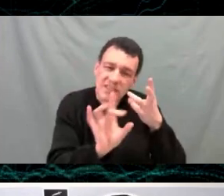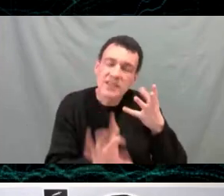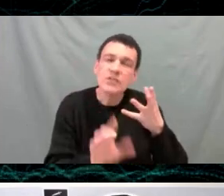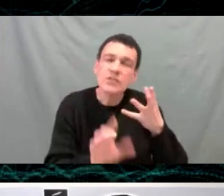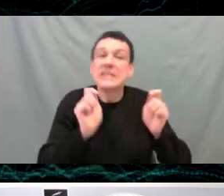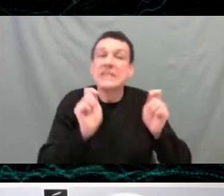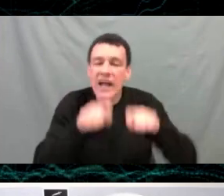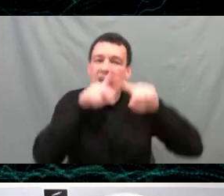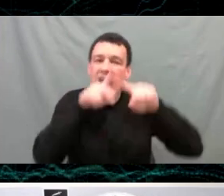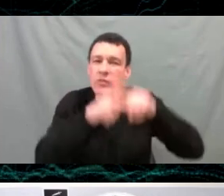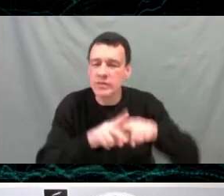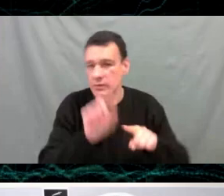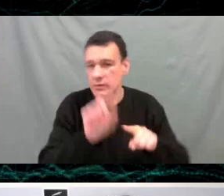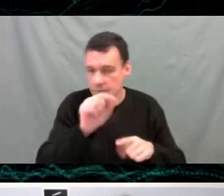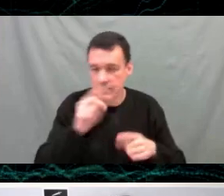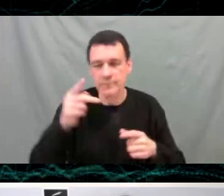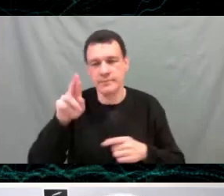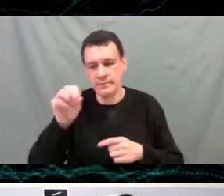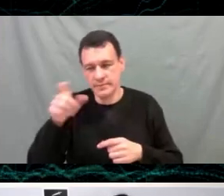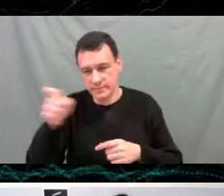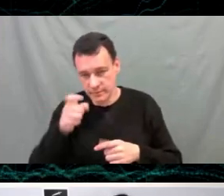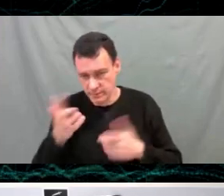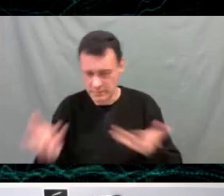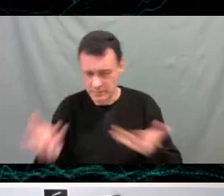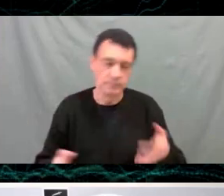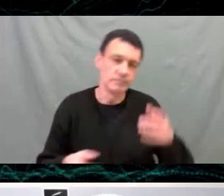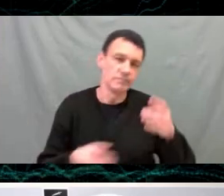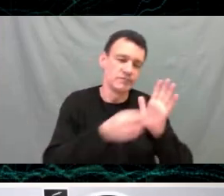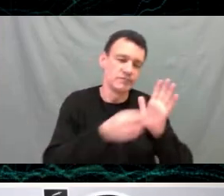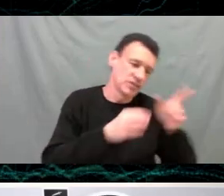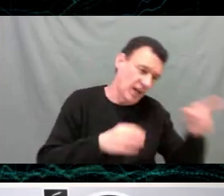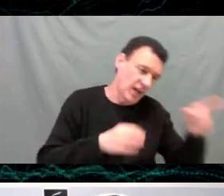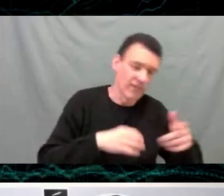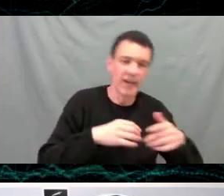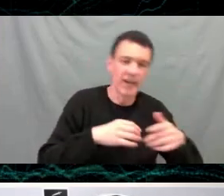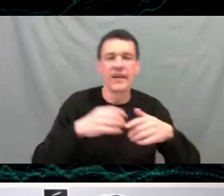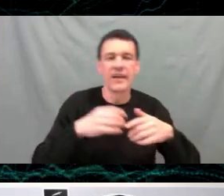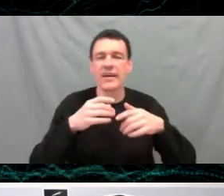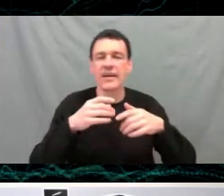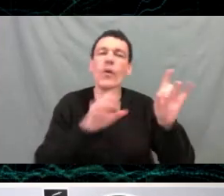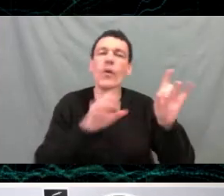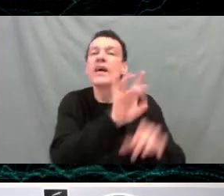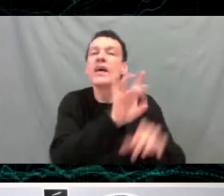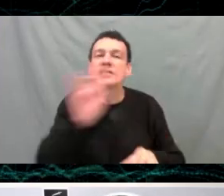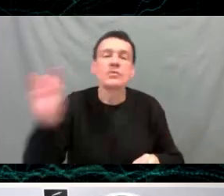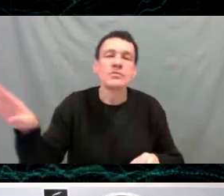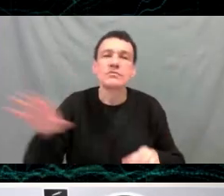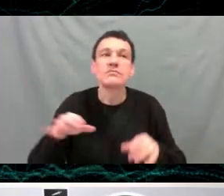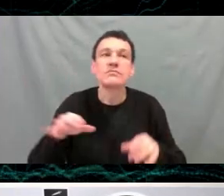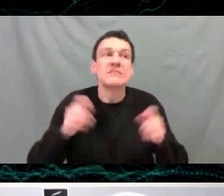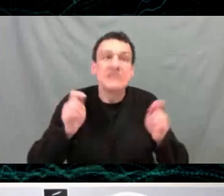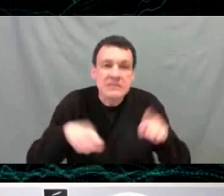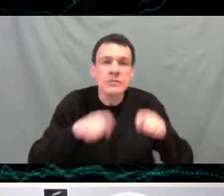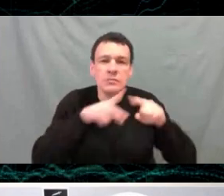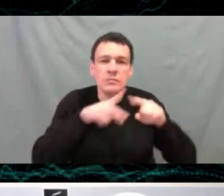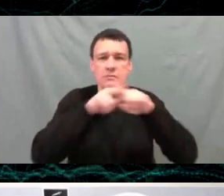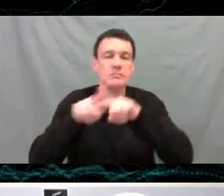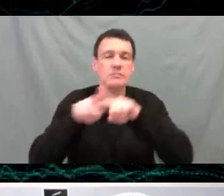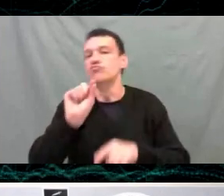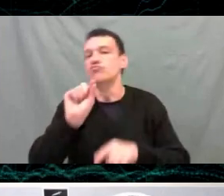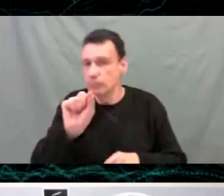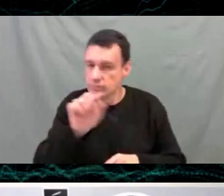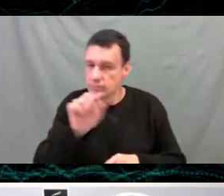Conf, no Proxy Conf, no Agent Conf e no Java Gateway Conf, tá? Então, conheçam seus parâmetros, isso é muito importante, tá